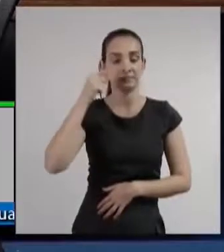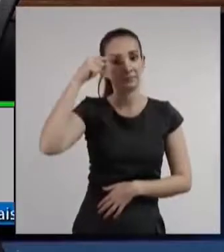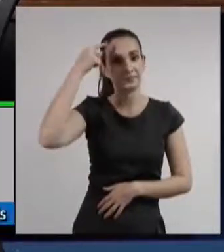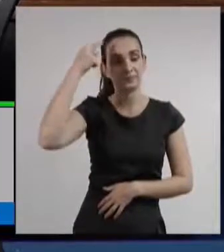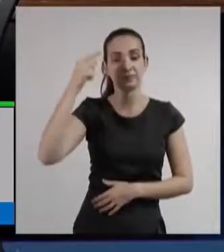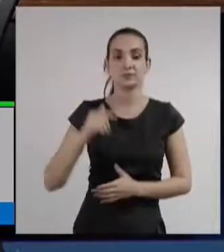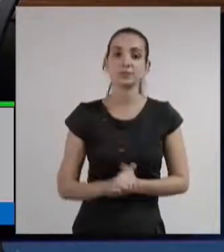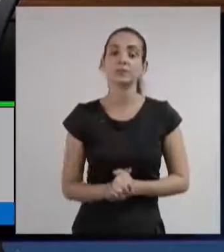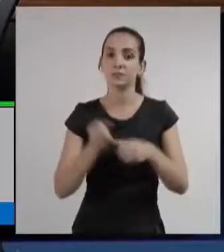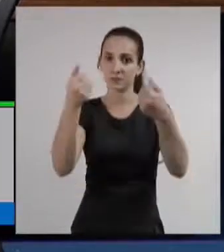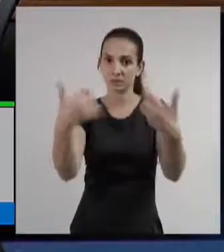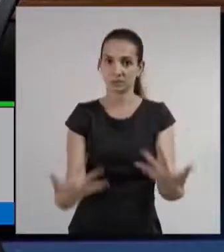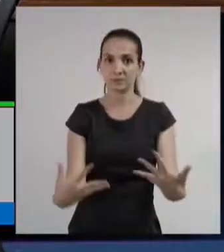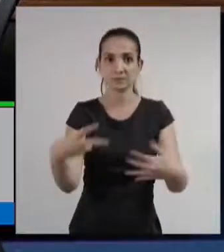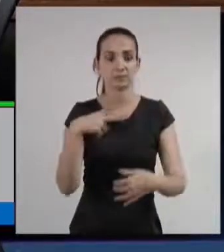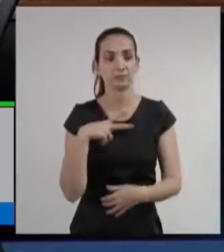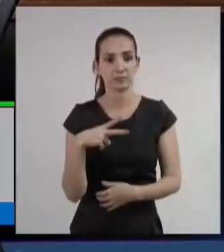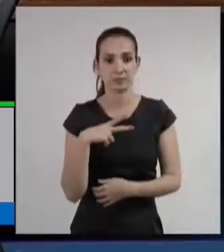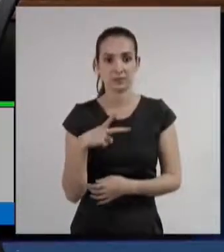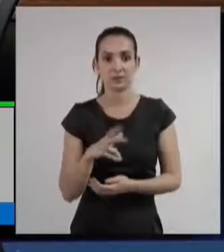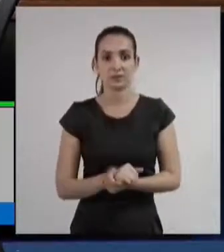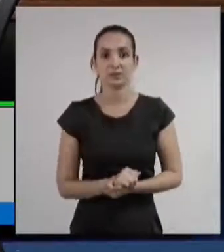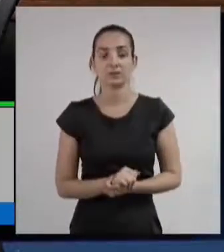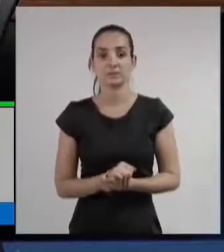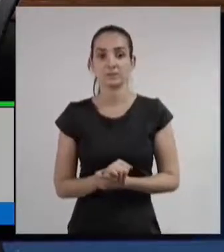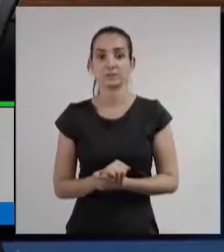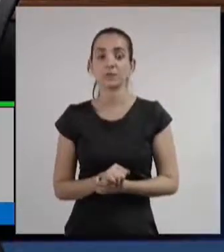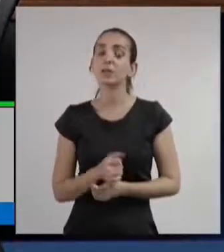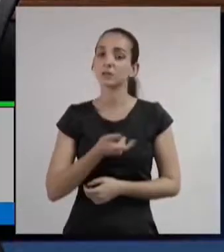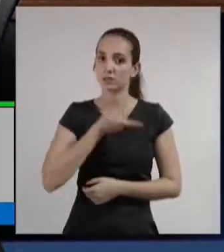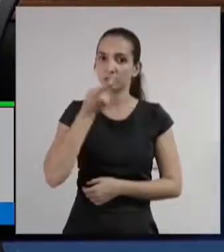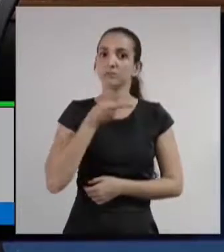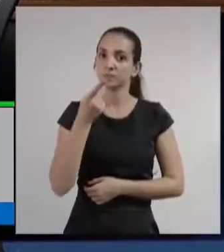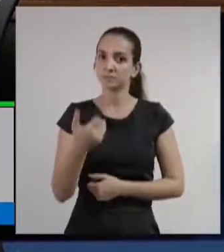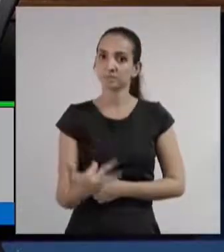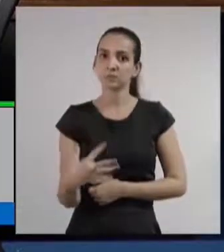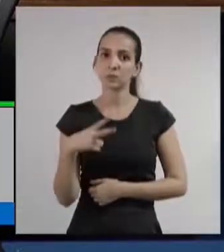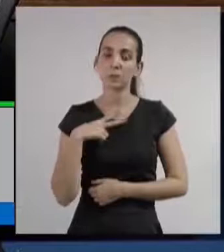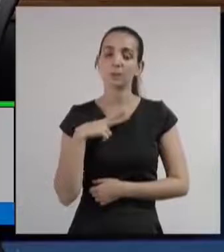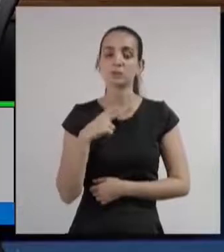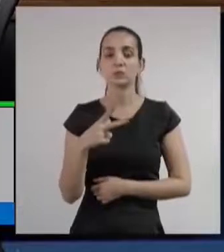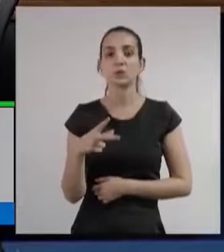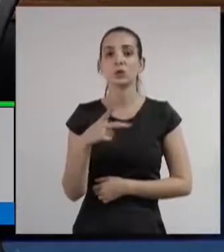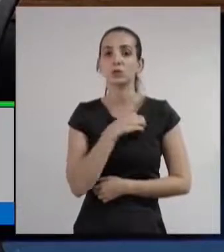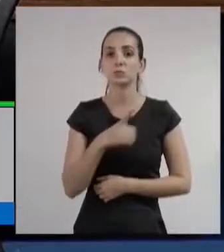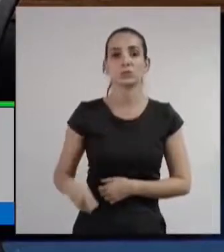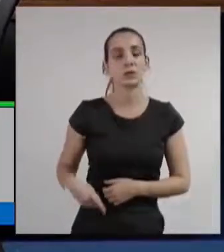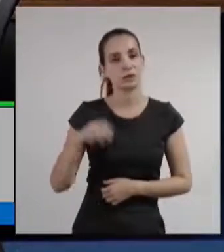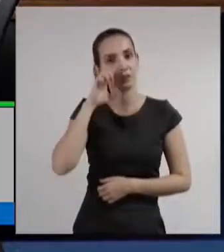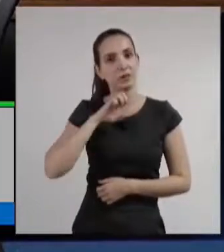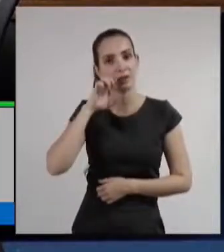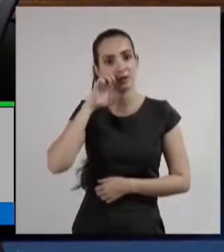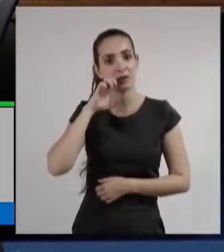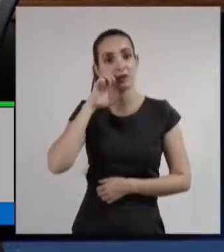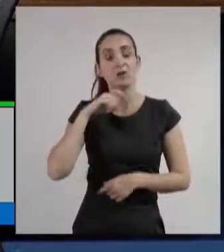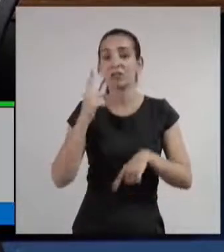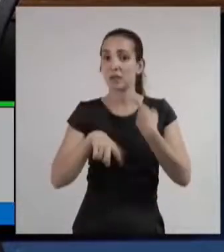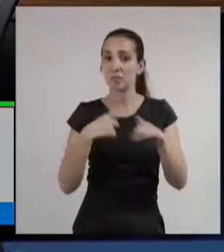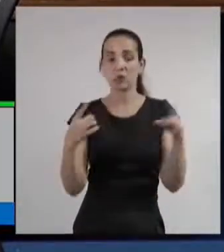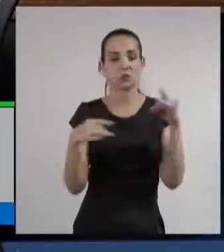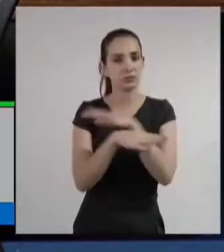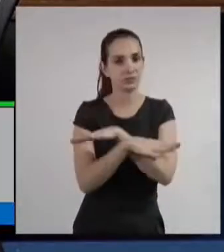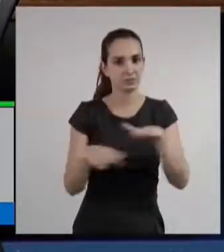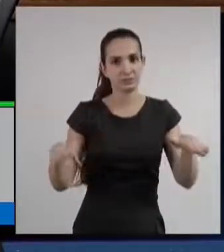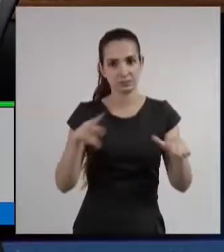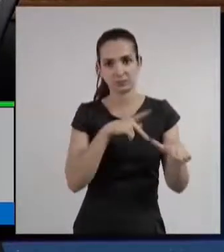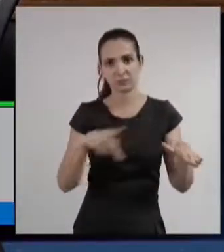Teixeira. Explicação pessoal. Usou da palavra o deputado Enelvo Felini. Nada mais havendo a tratar, o senhor presidente